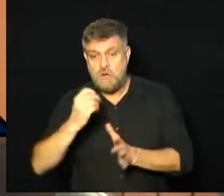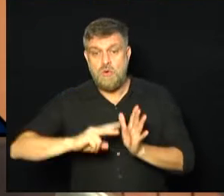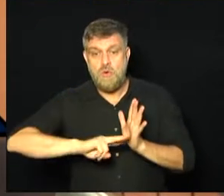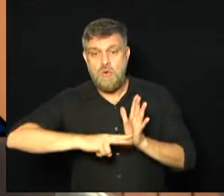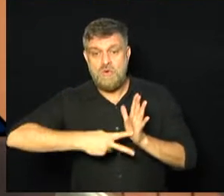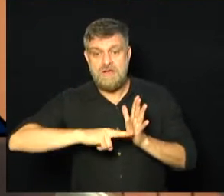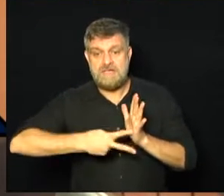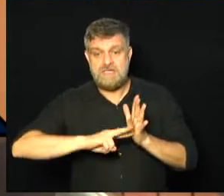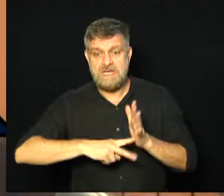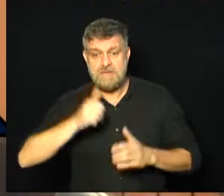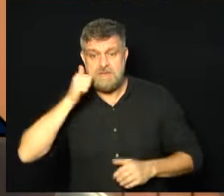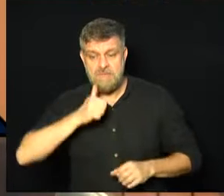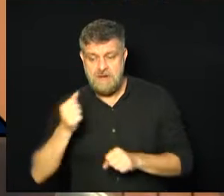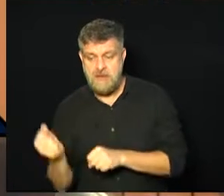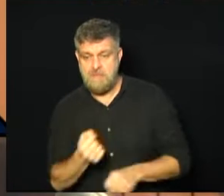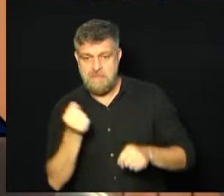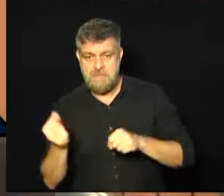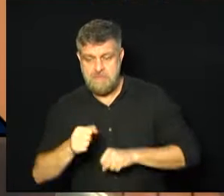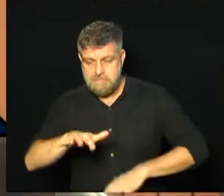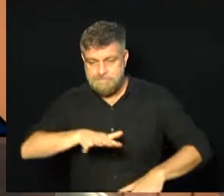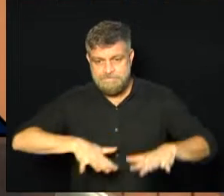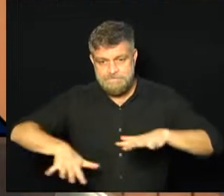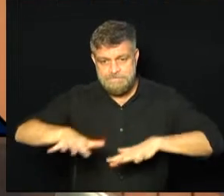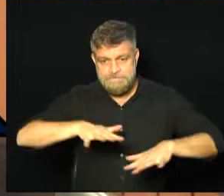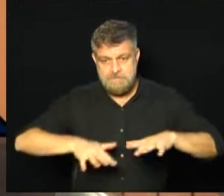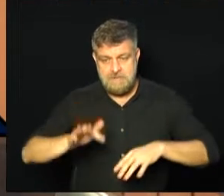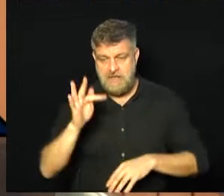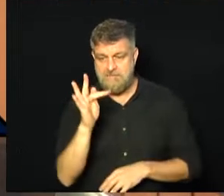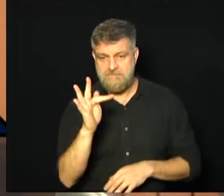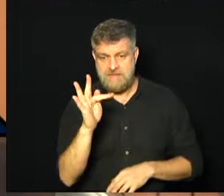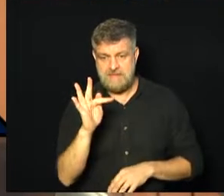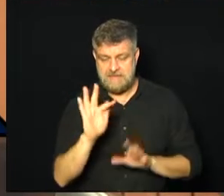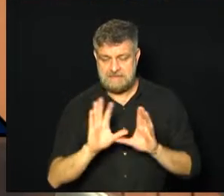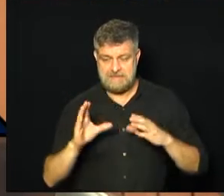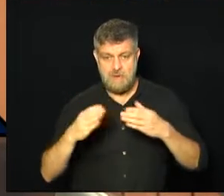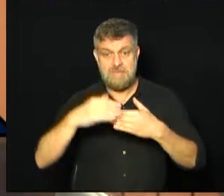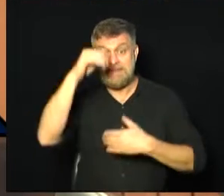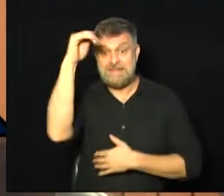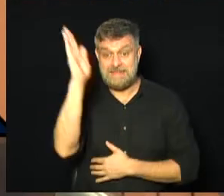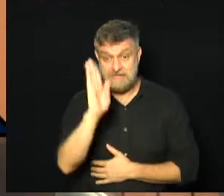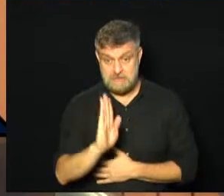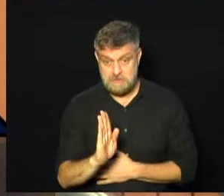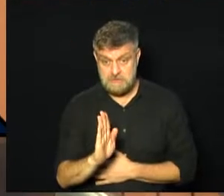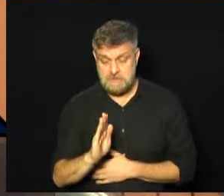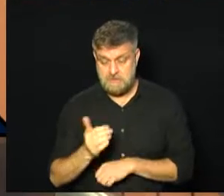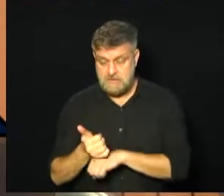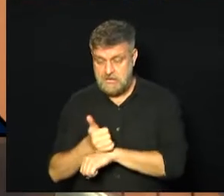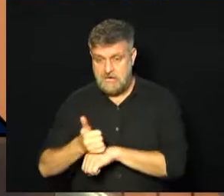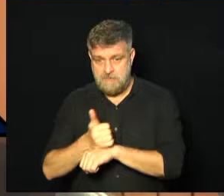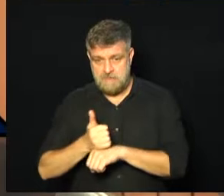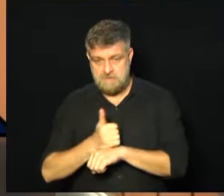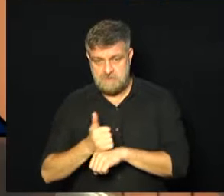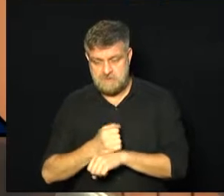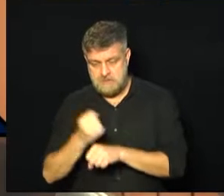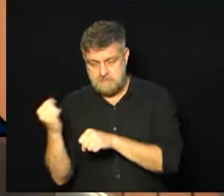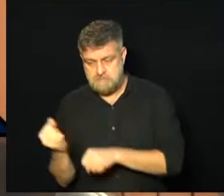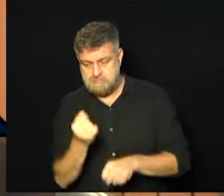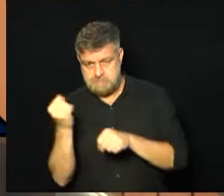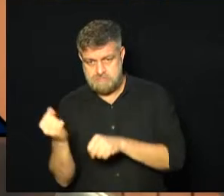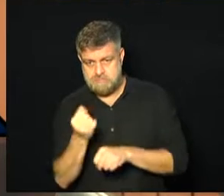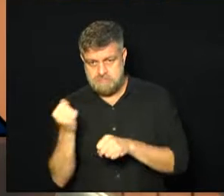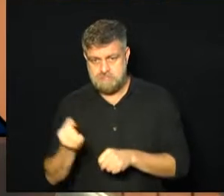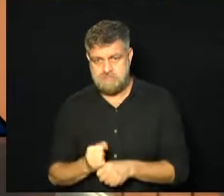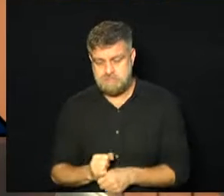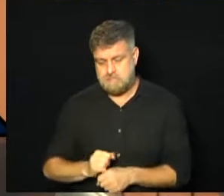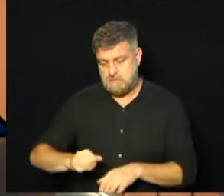das Domésticas, da Federação, inclusive, Nacional das Trabalhadoras Domésticas, uma mulher histórica,